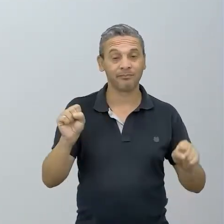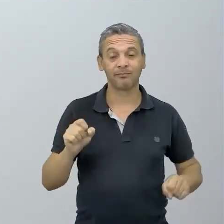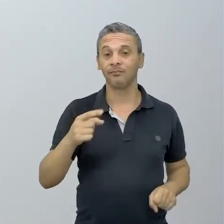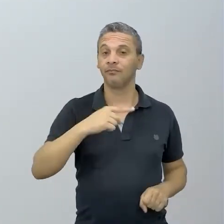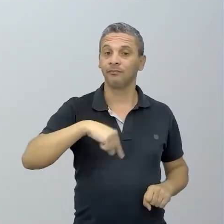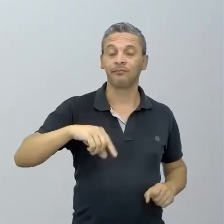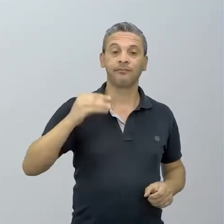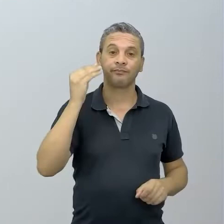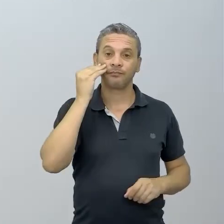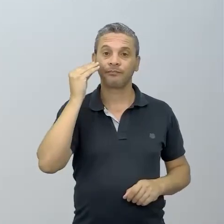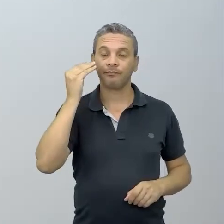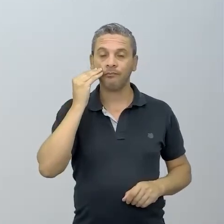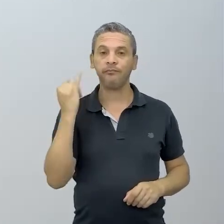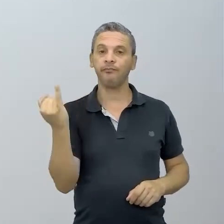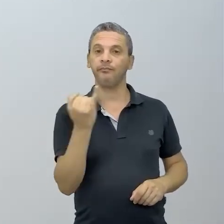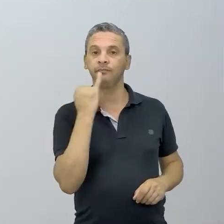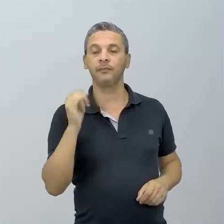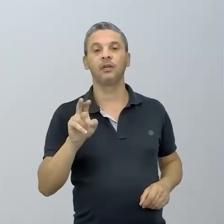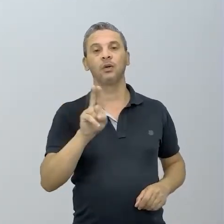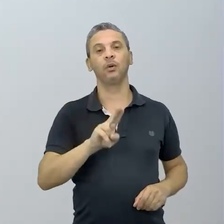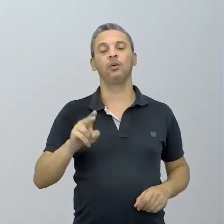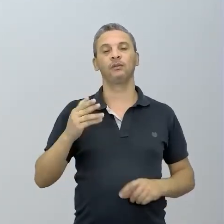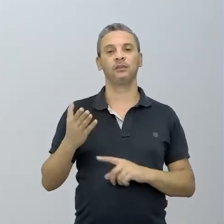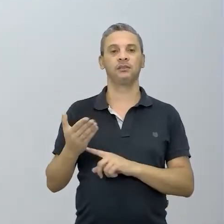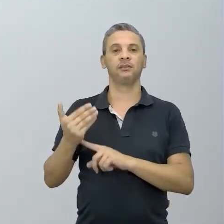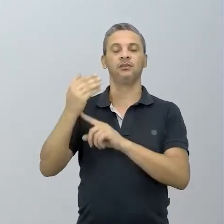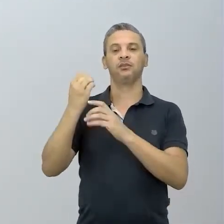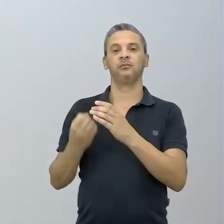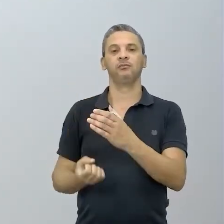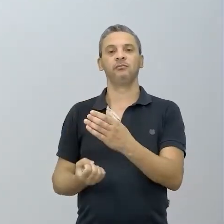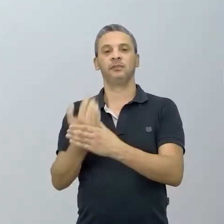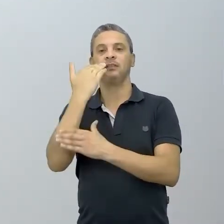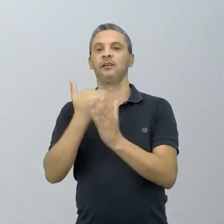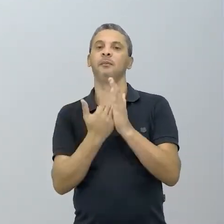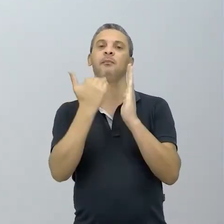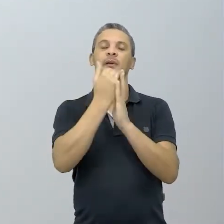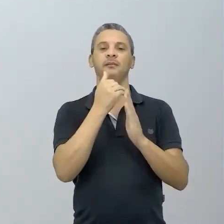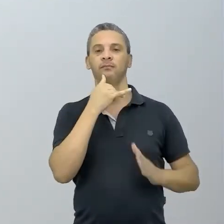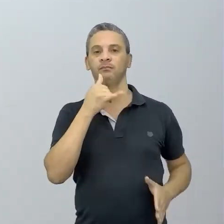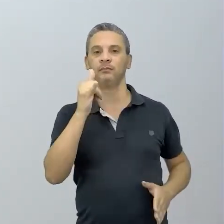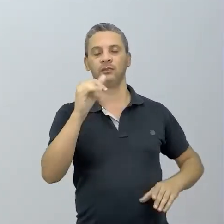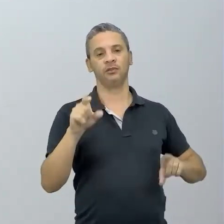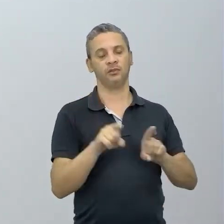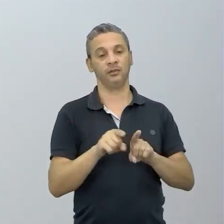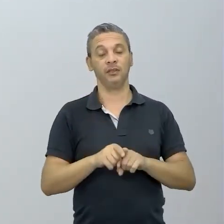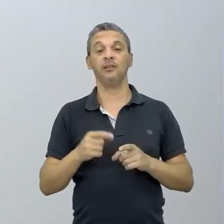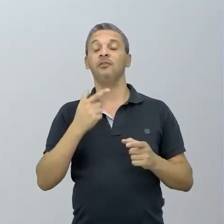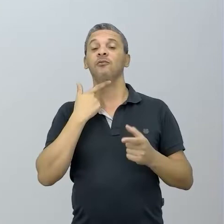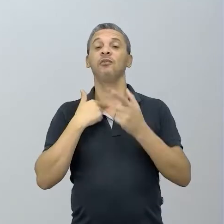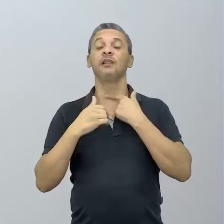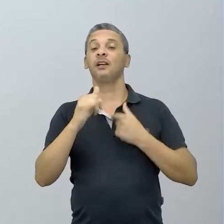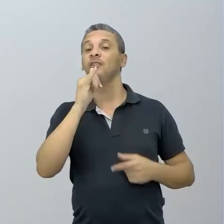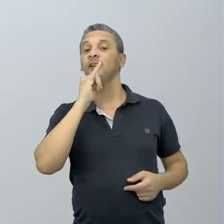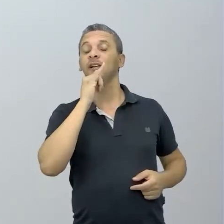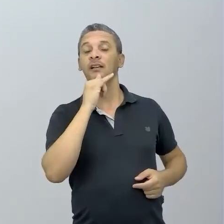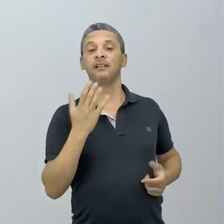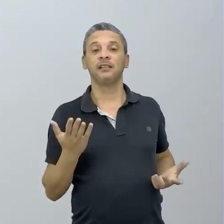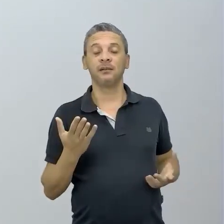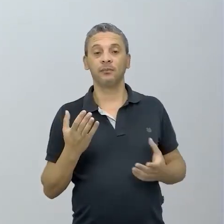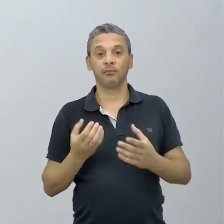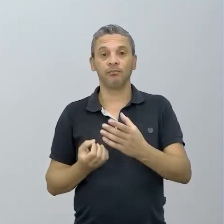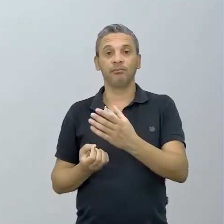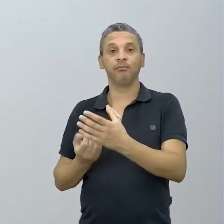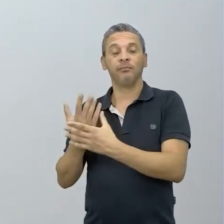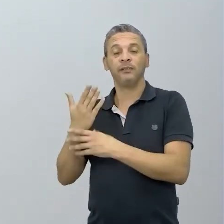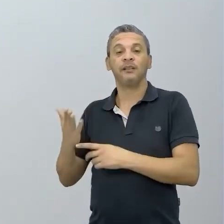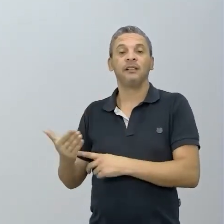que procurar usar essas tecnologias para produzir mais eletricidade. Então, a gente quer, por exemplo, produzir eletricidade a